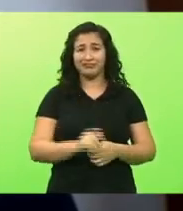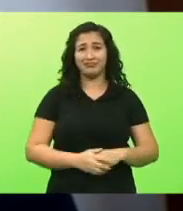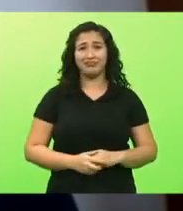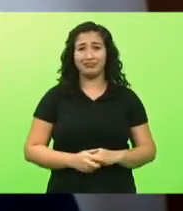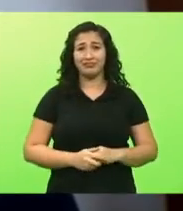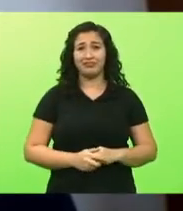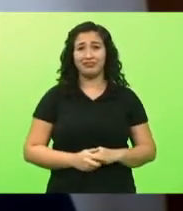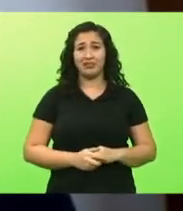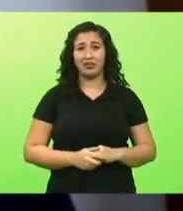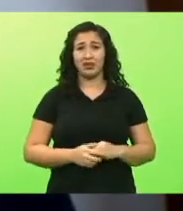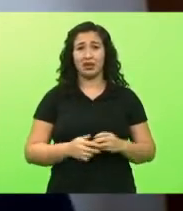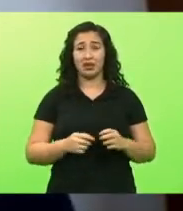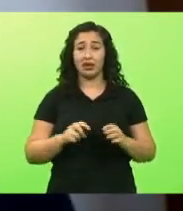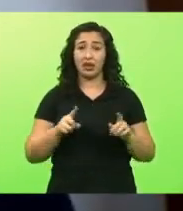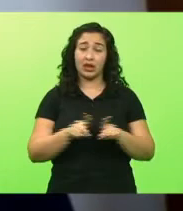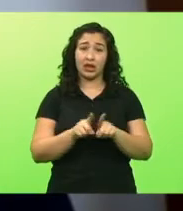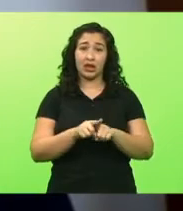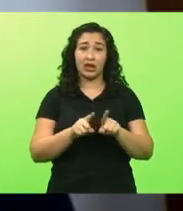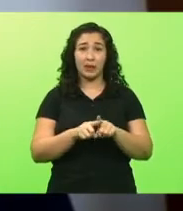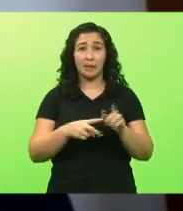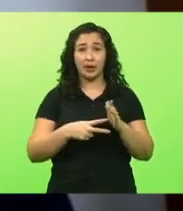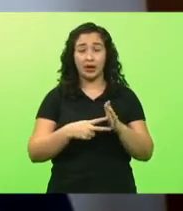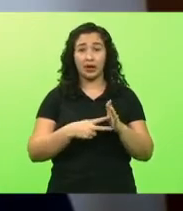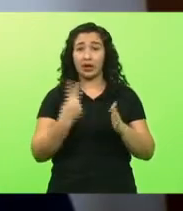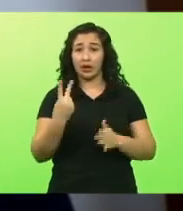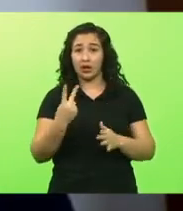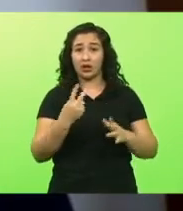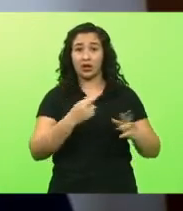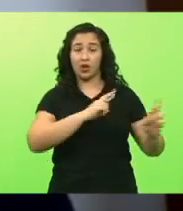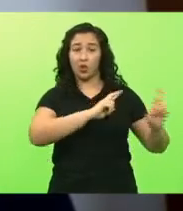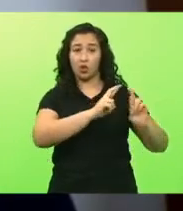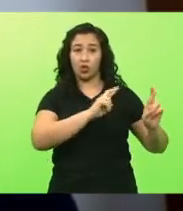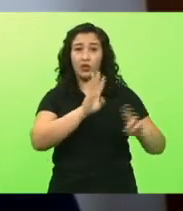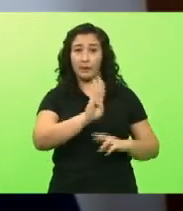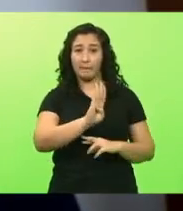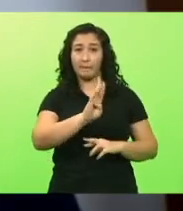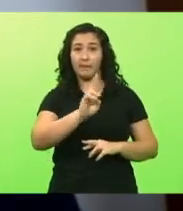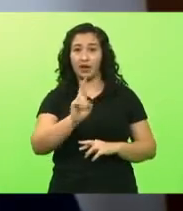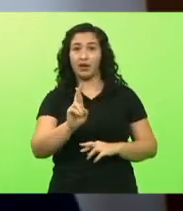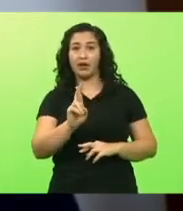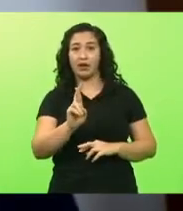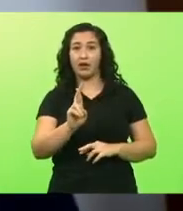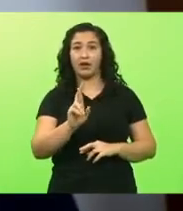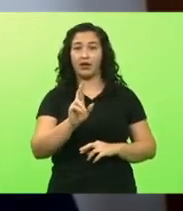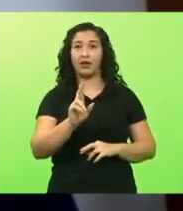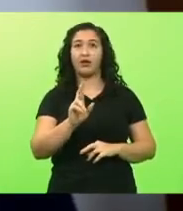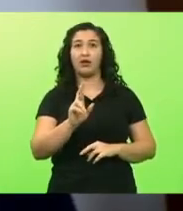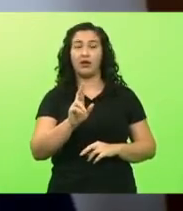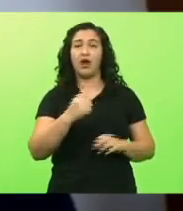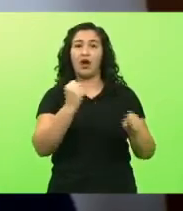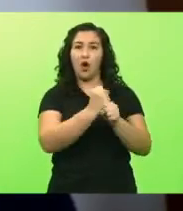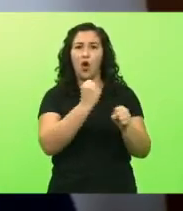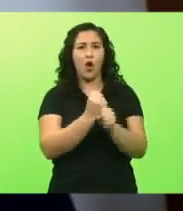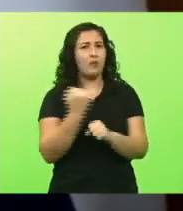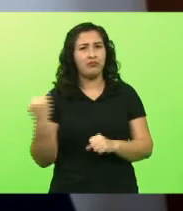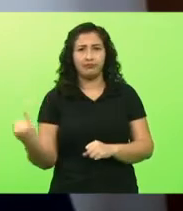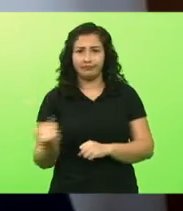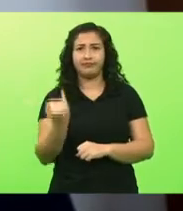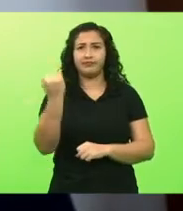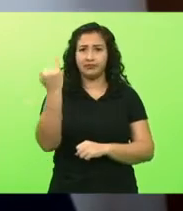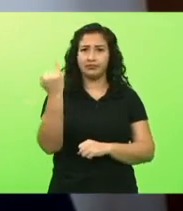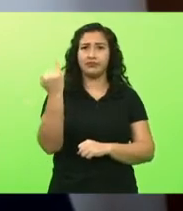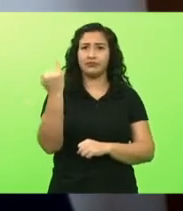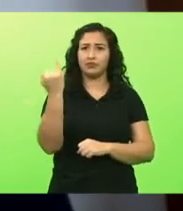A duplicação do trecho estadualizado da BR-280 é uma realidade. É uma obra importante, portentosa